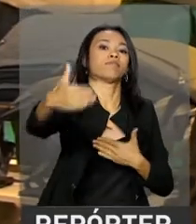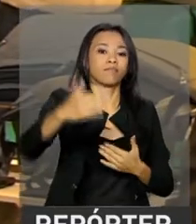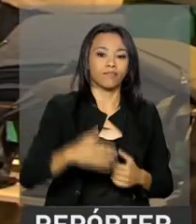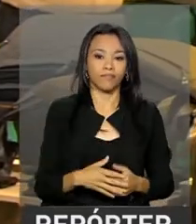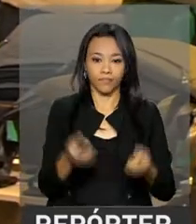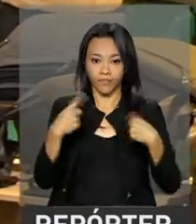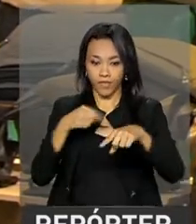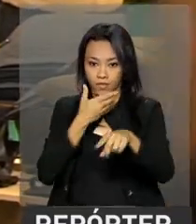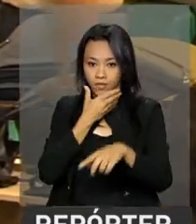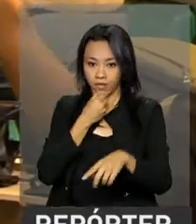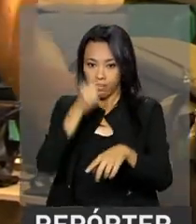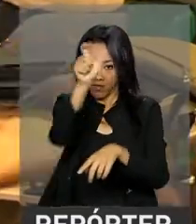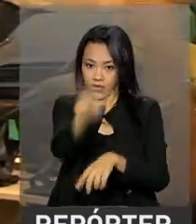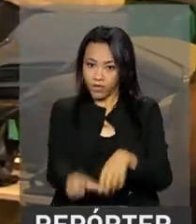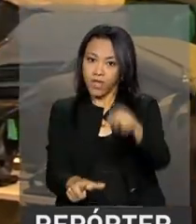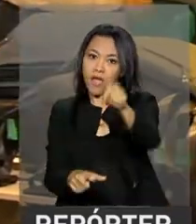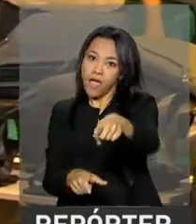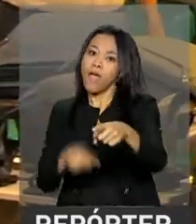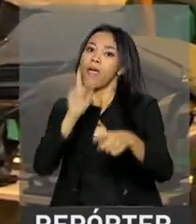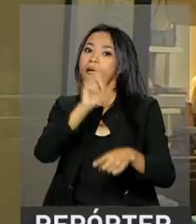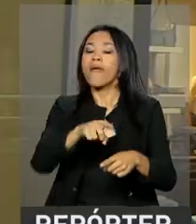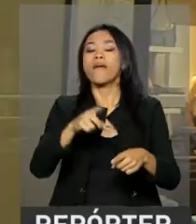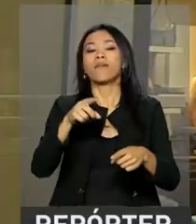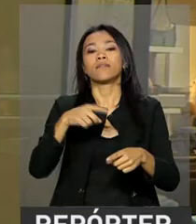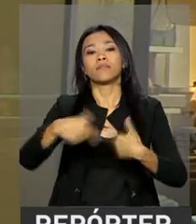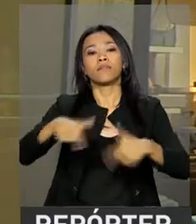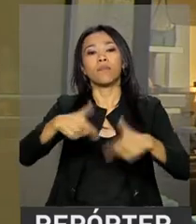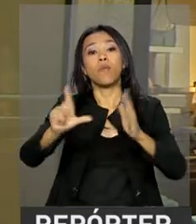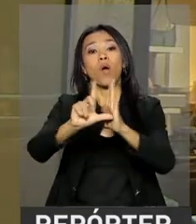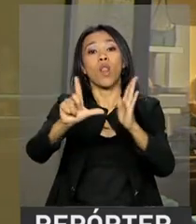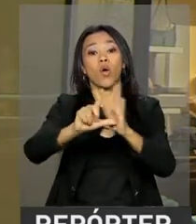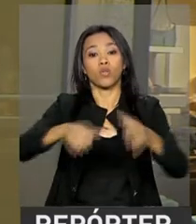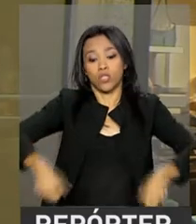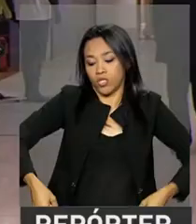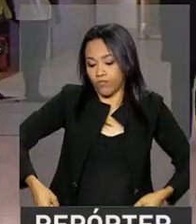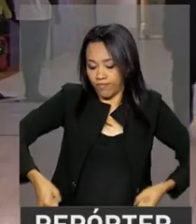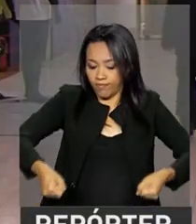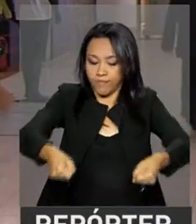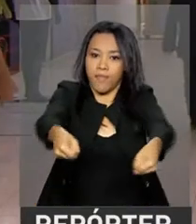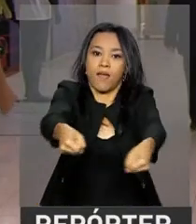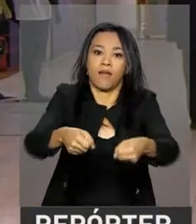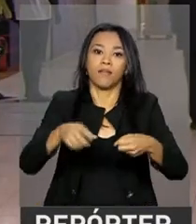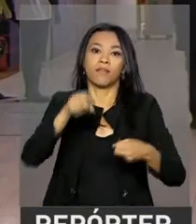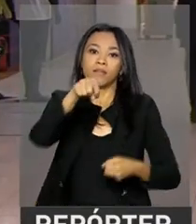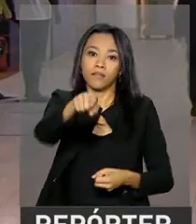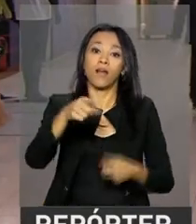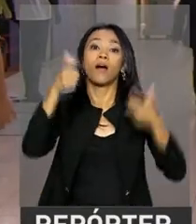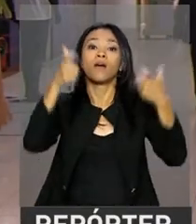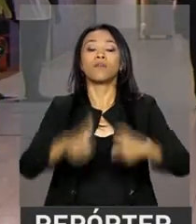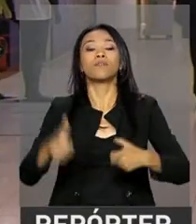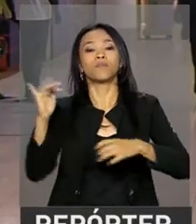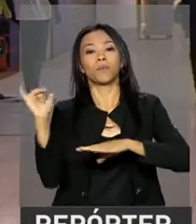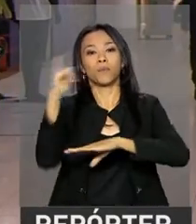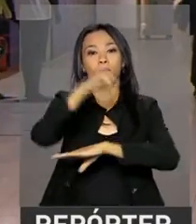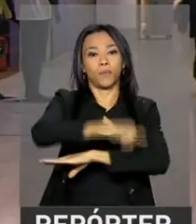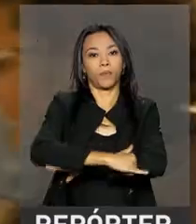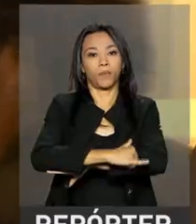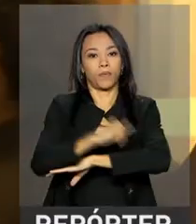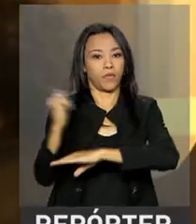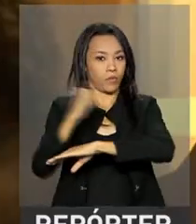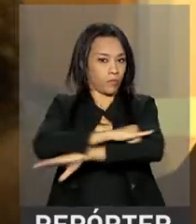rafael é gerente de uma loja de malas alvorada no aeroporto carioca santos dumont há pouco mais de três